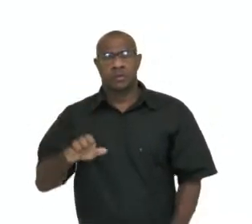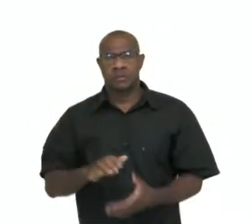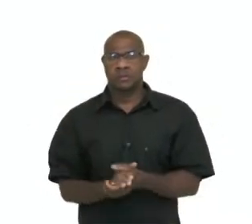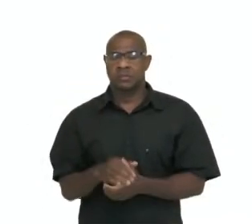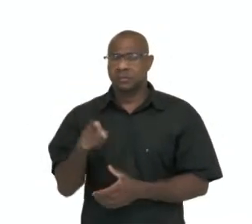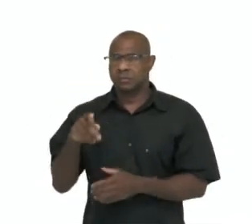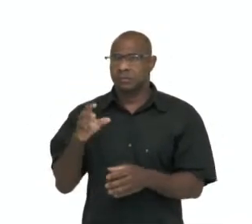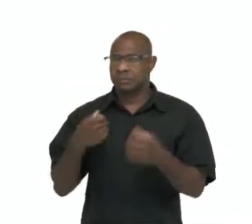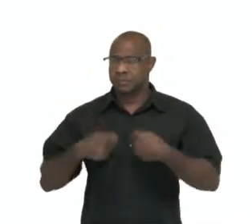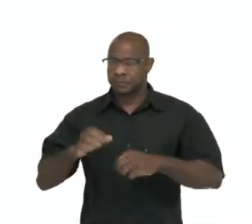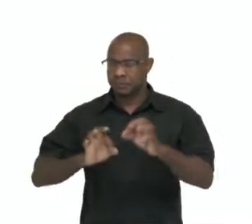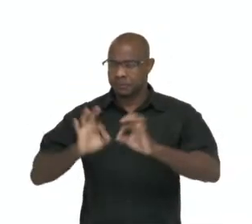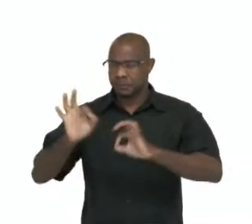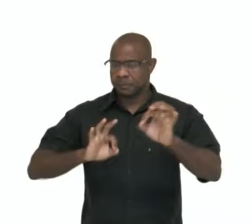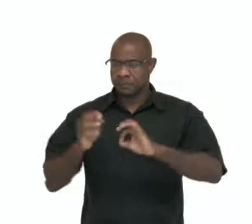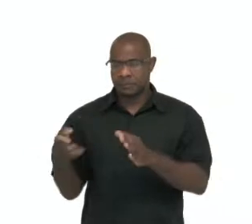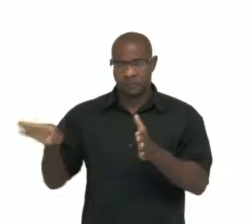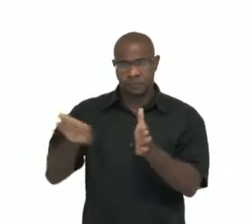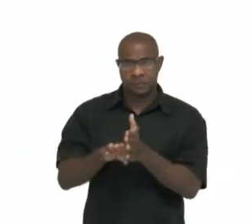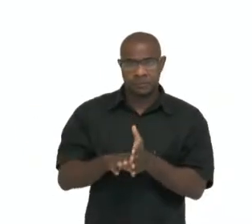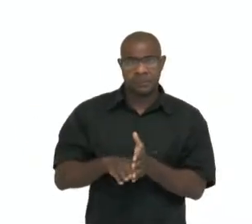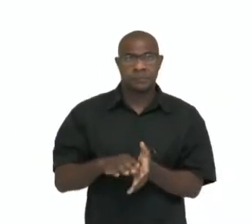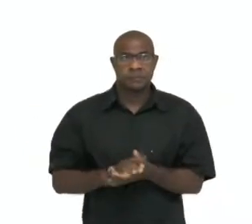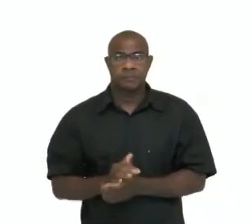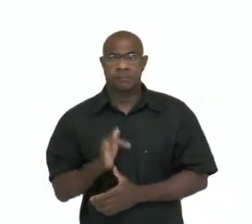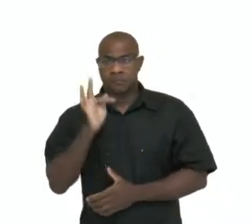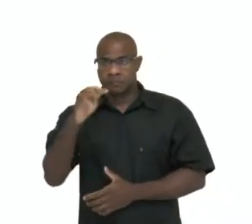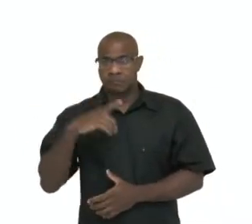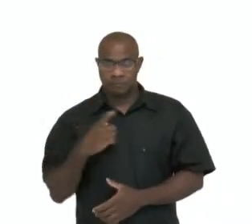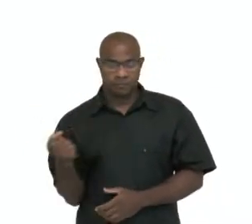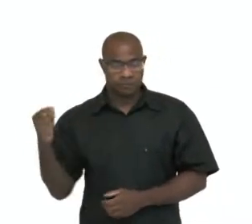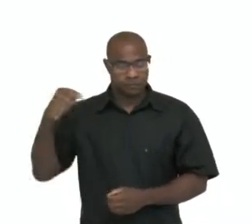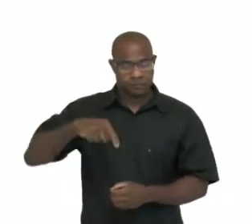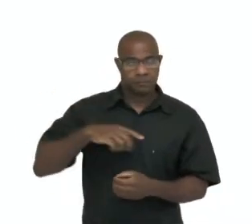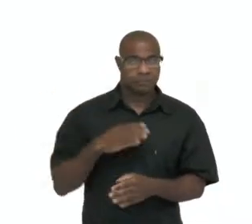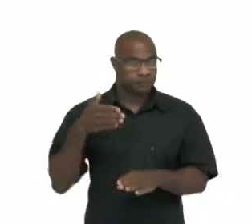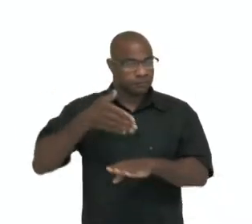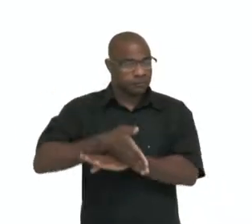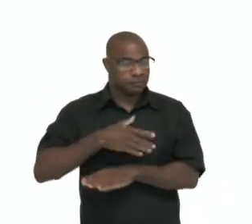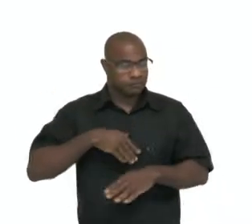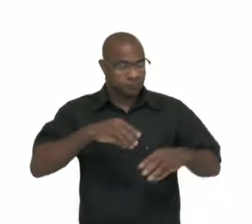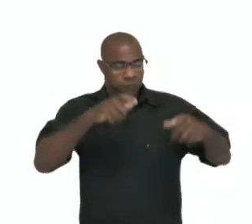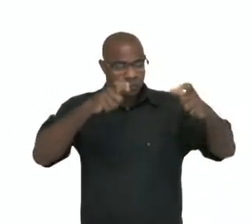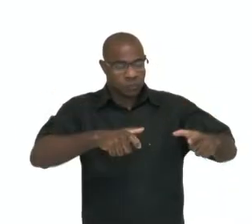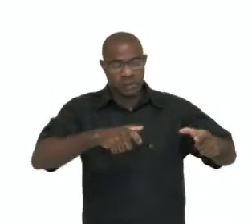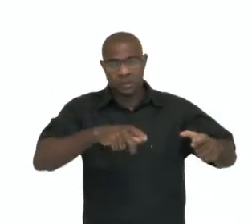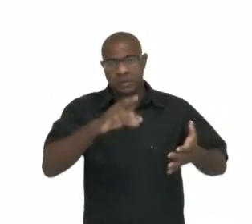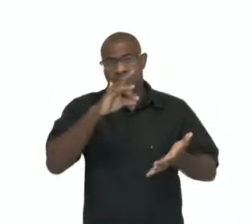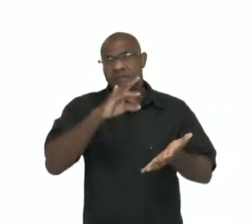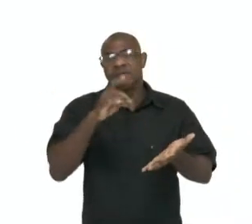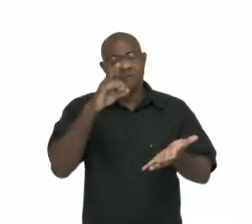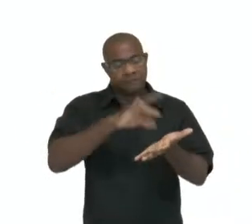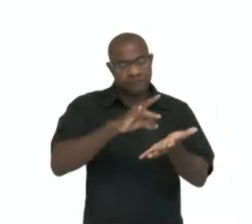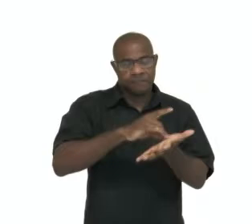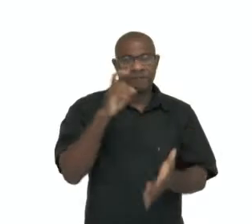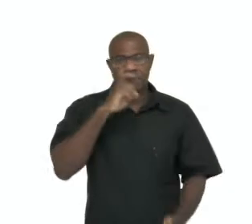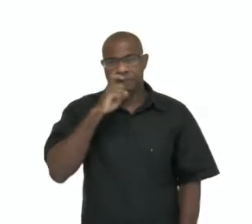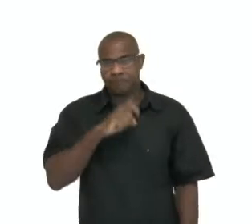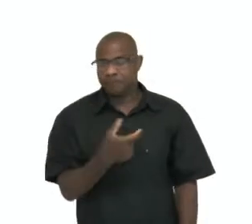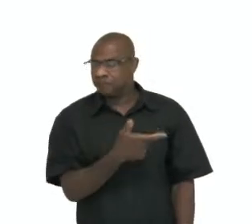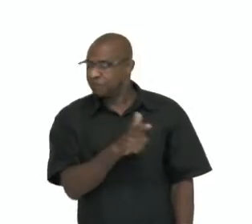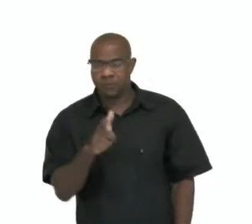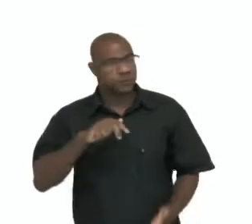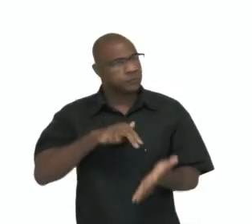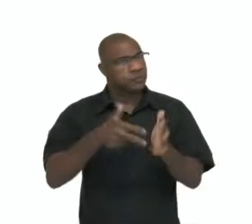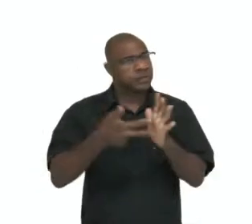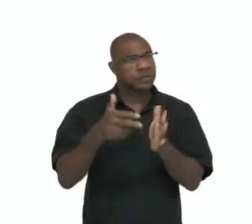estar preparado. Alguém terá que preveni-lo. Vai entrar numa terra em que a verdade e a mentira não têm mais os sentidos que